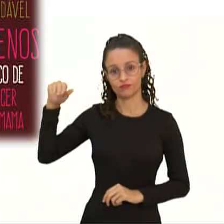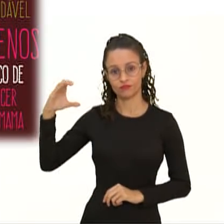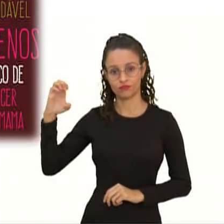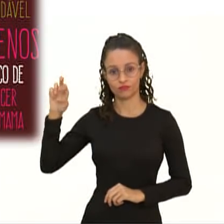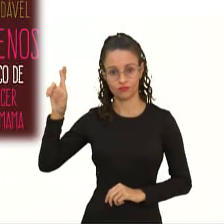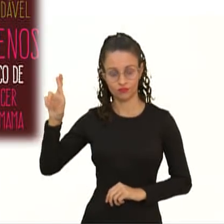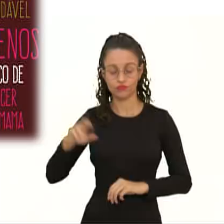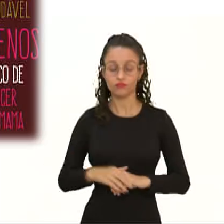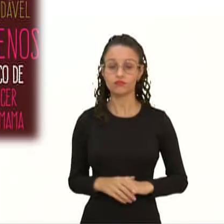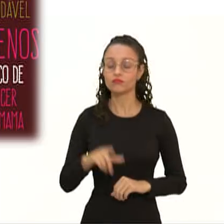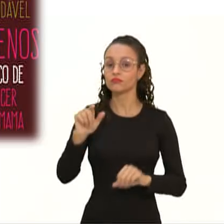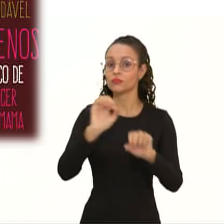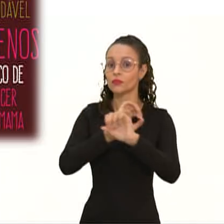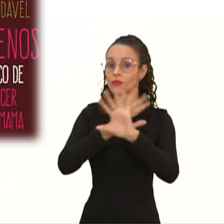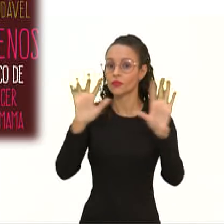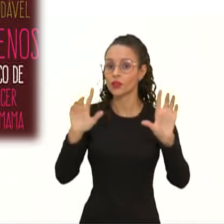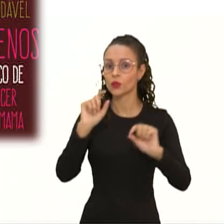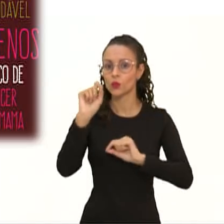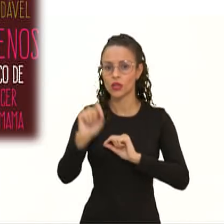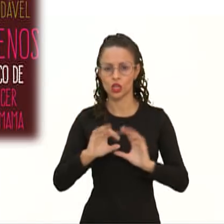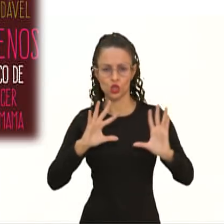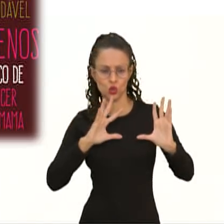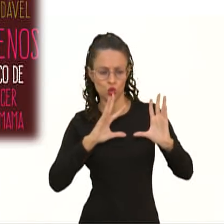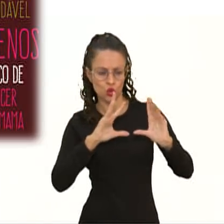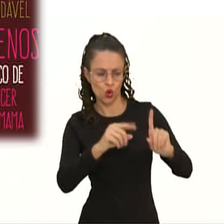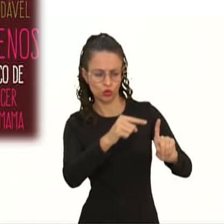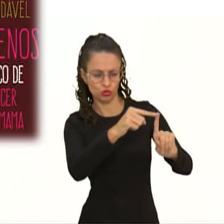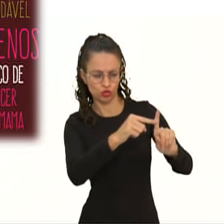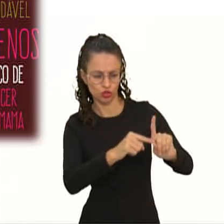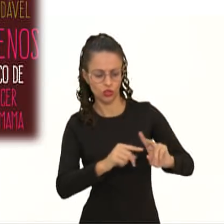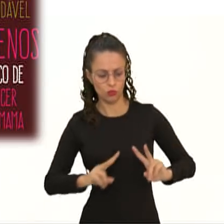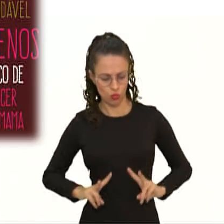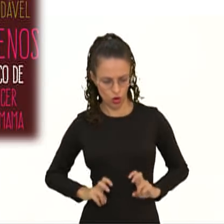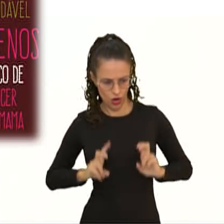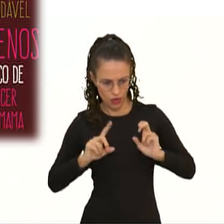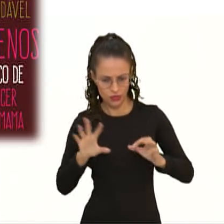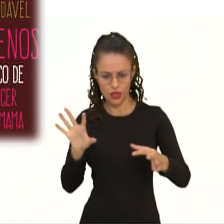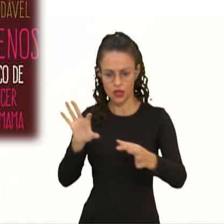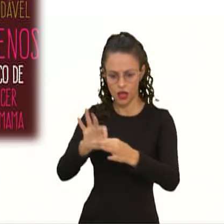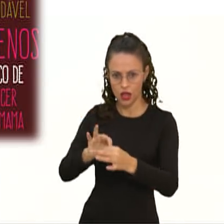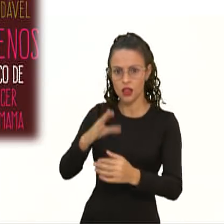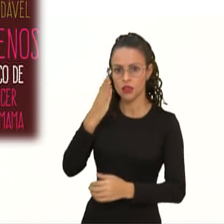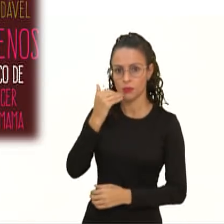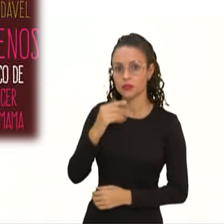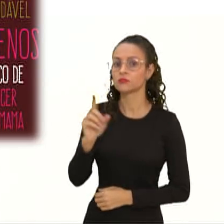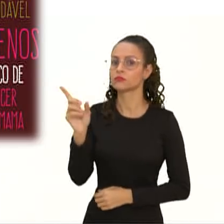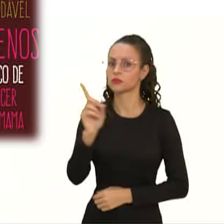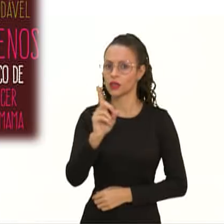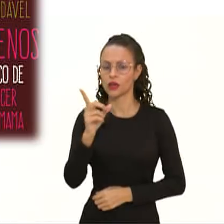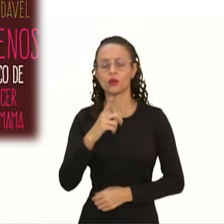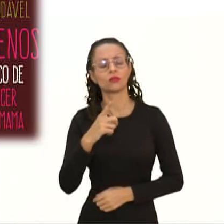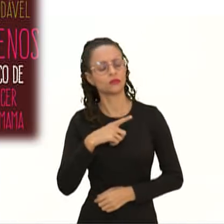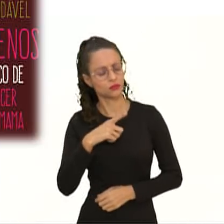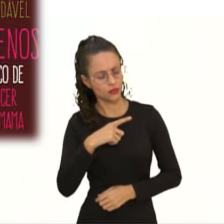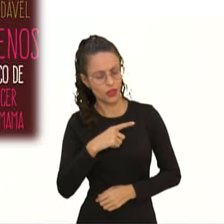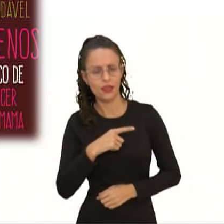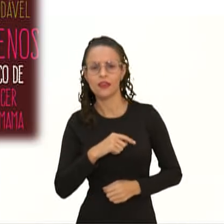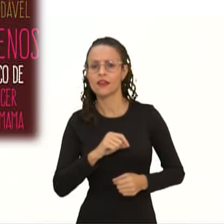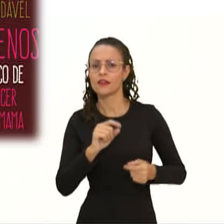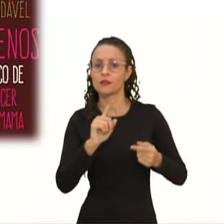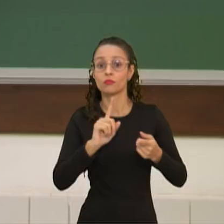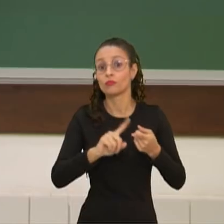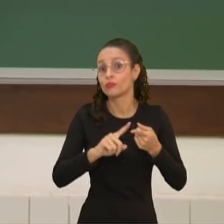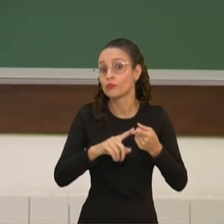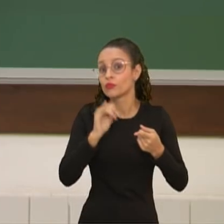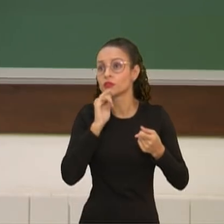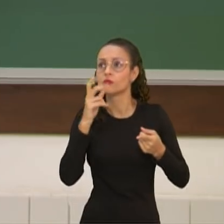bem claro aqui, nem todo tipo de câncer está ligado à alimentação. Existem vários fatores: